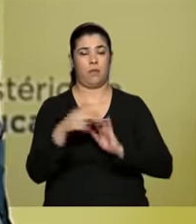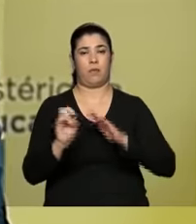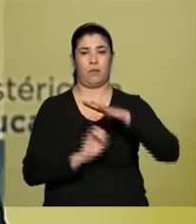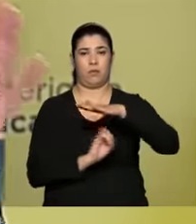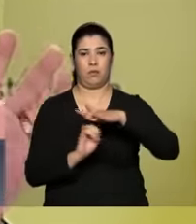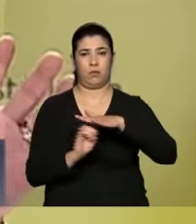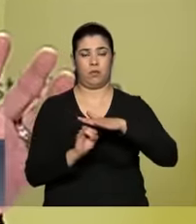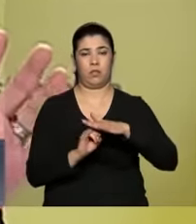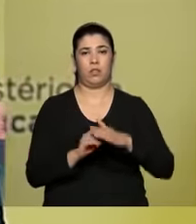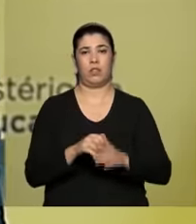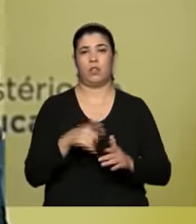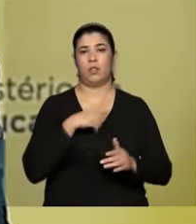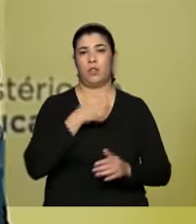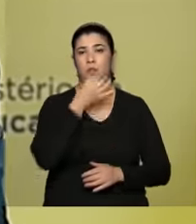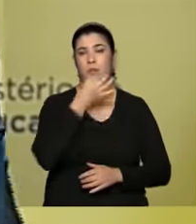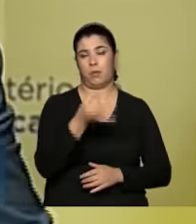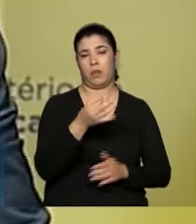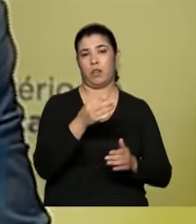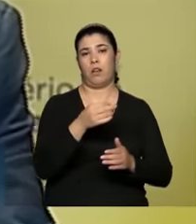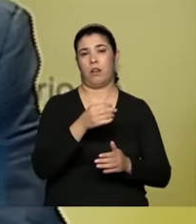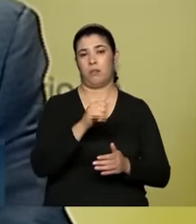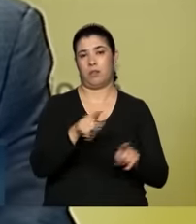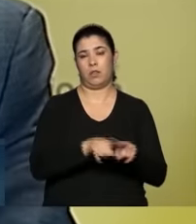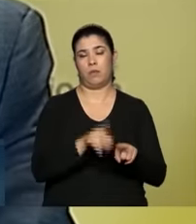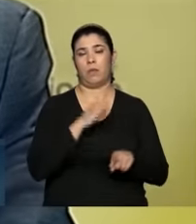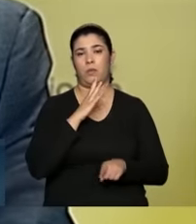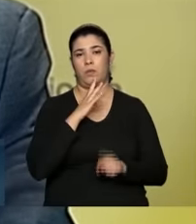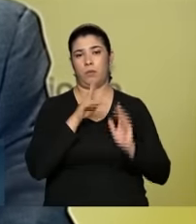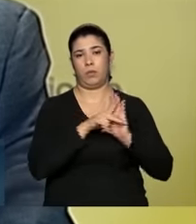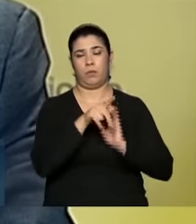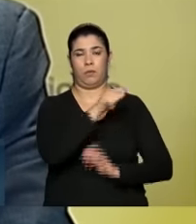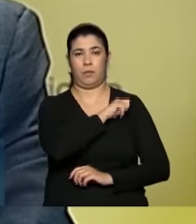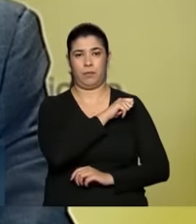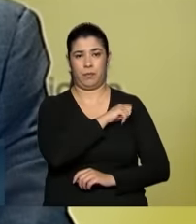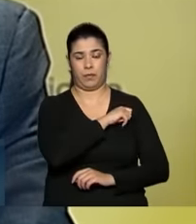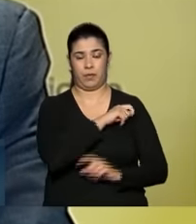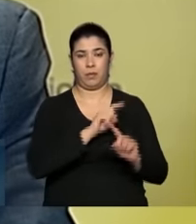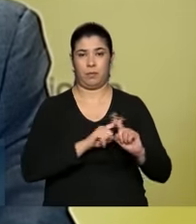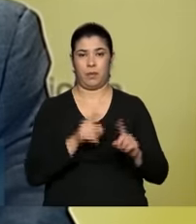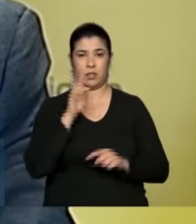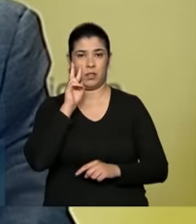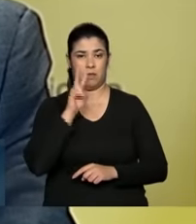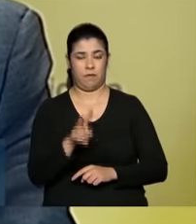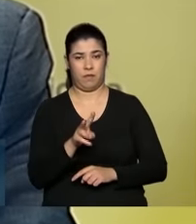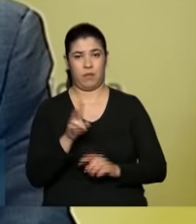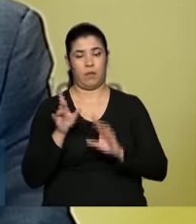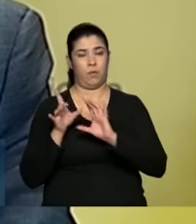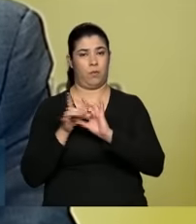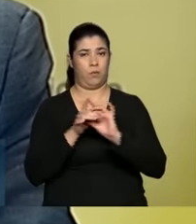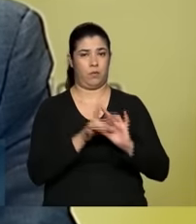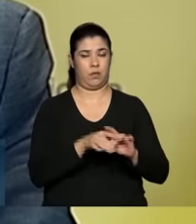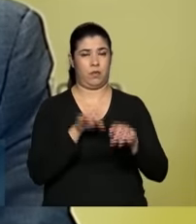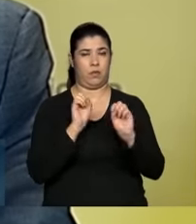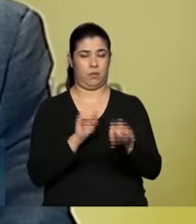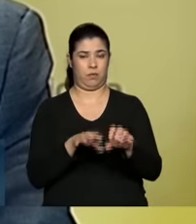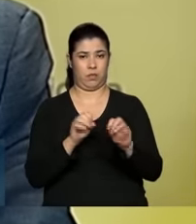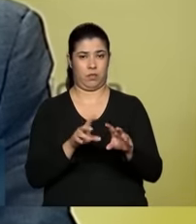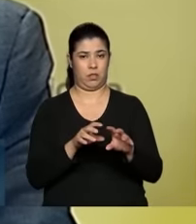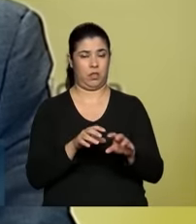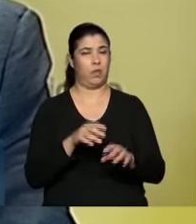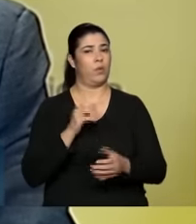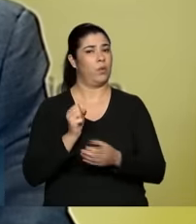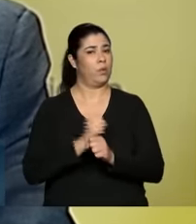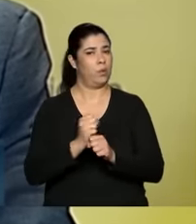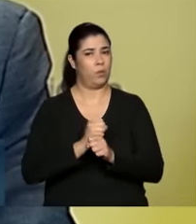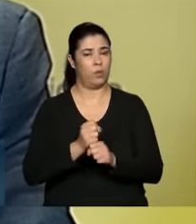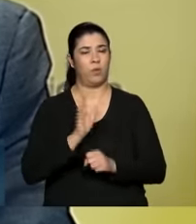do estudante. Temos coisas objetivas. Do ponto de vista do Ministério da Educação, como o ministro relatou, nós vamos estar aplicando a avaliação todo ano,